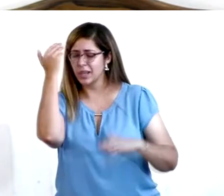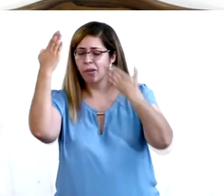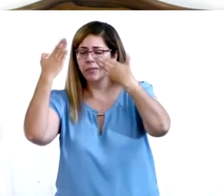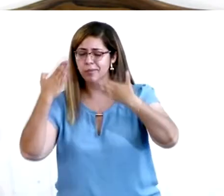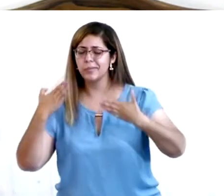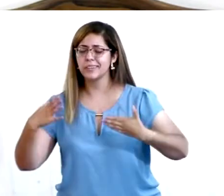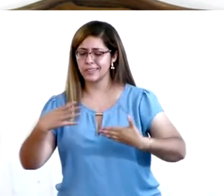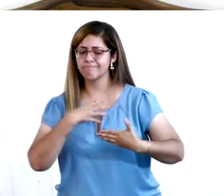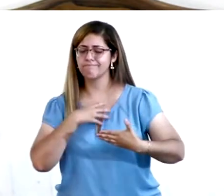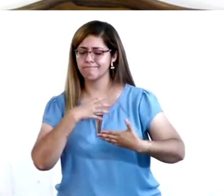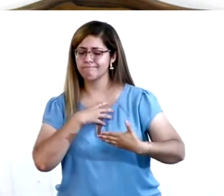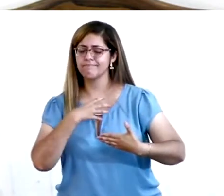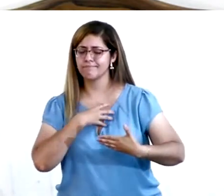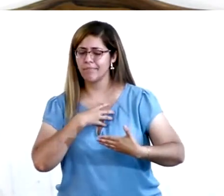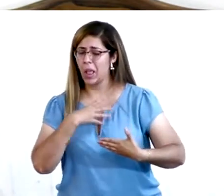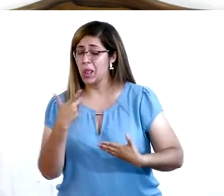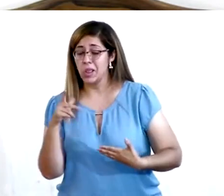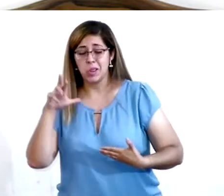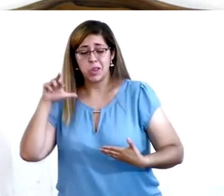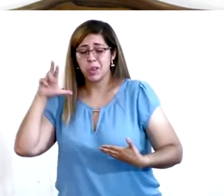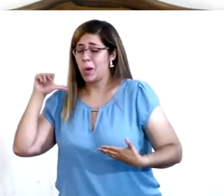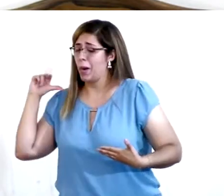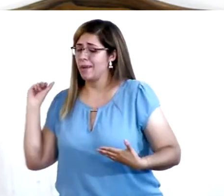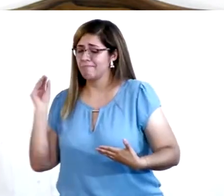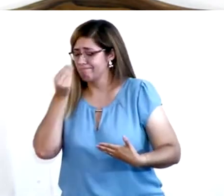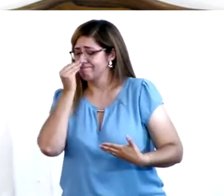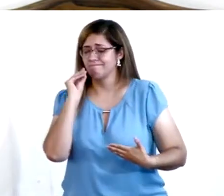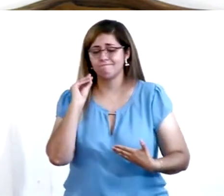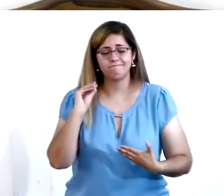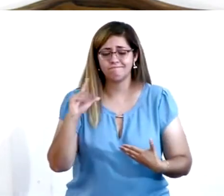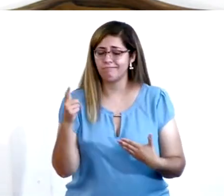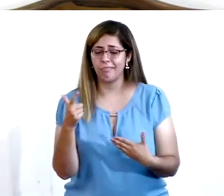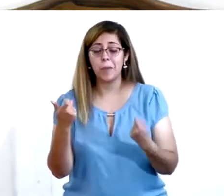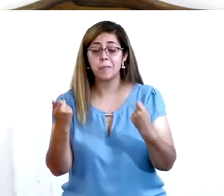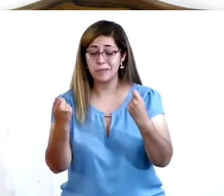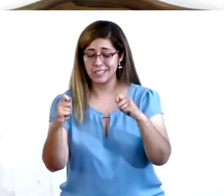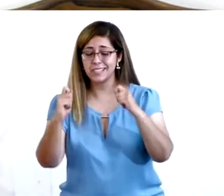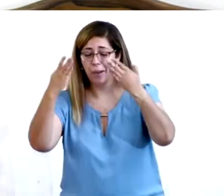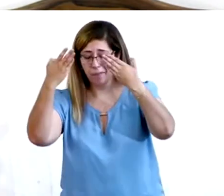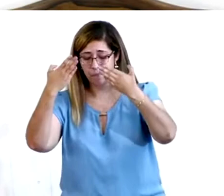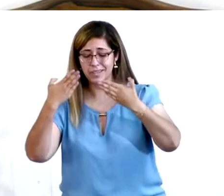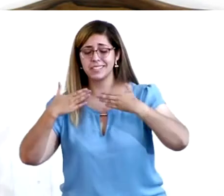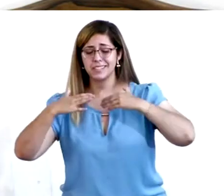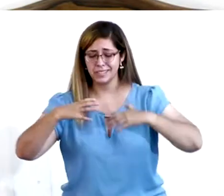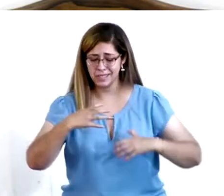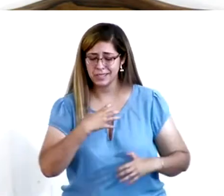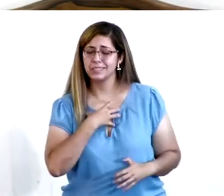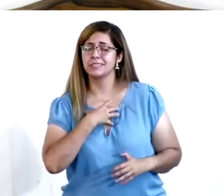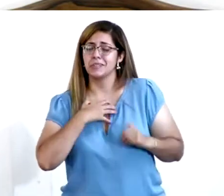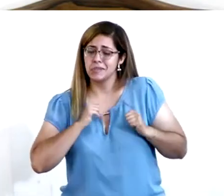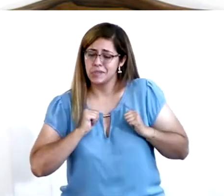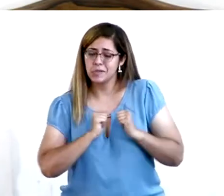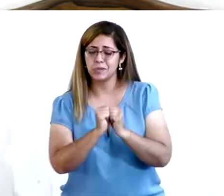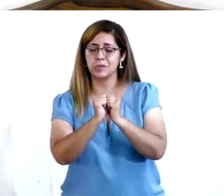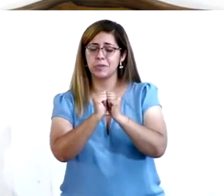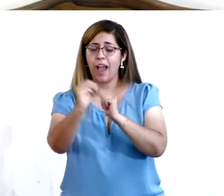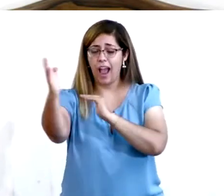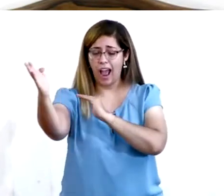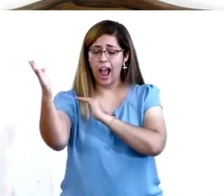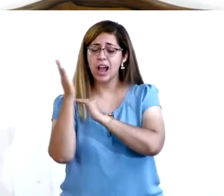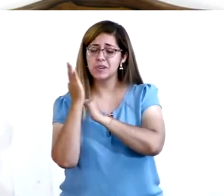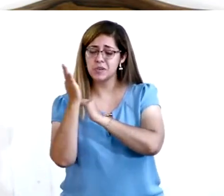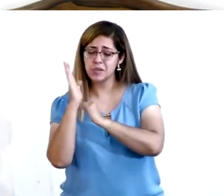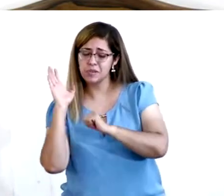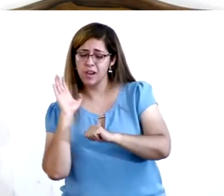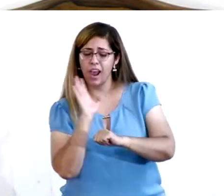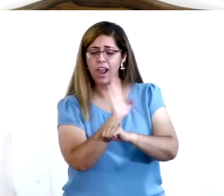presença? Como poderíamos viver obtusos à tua presença, Senhor? Senhor, ajude aqueles